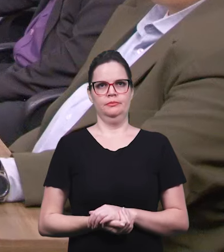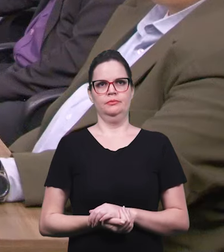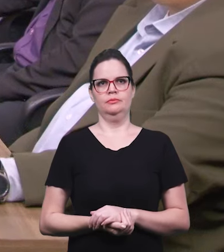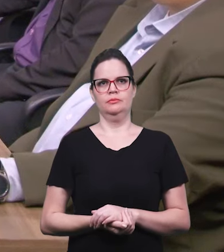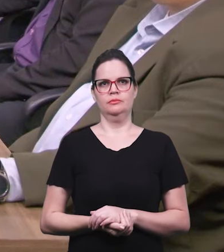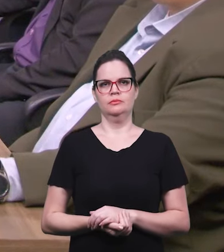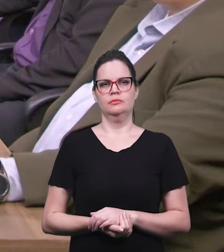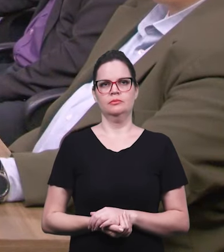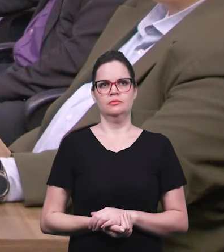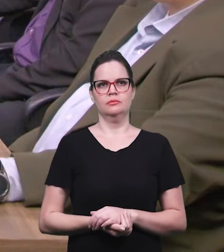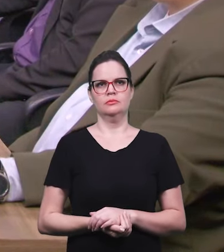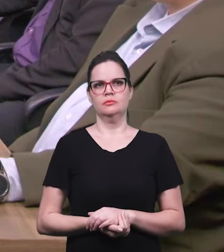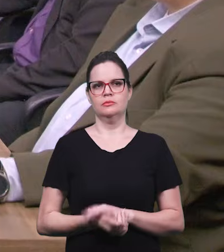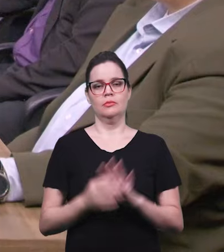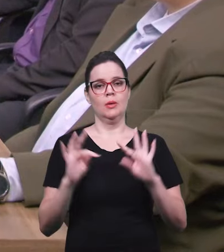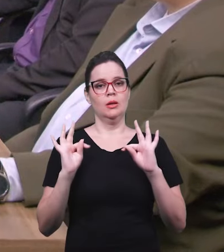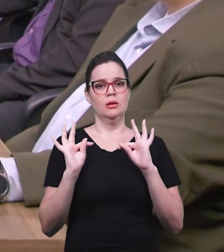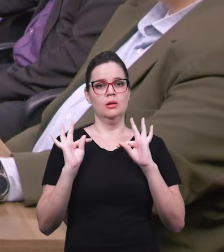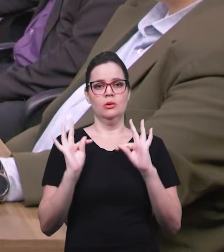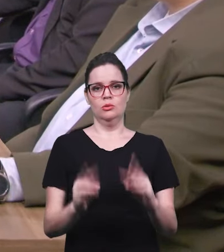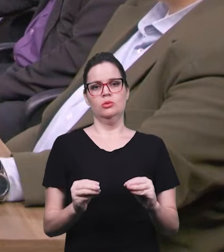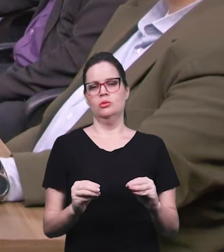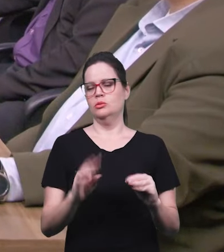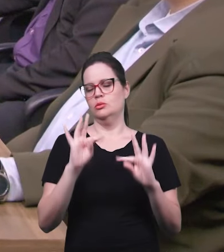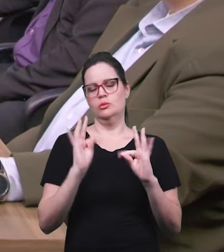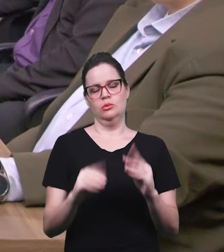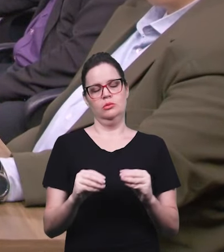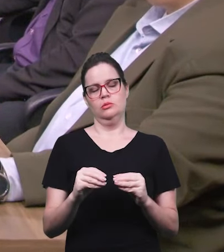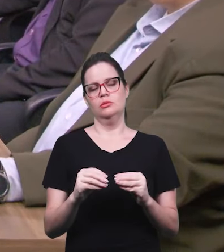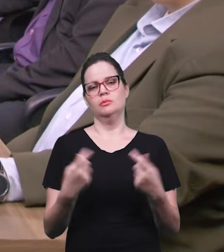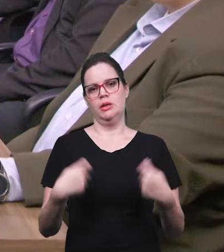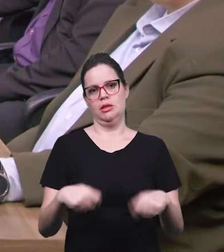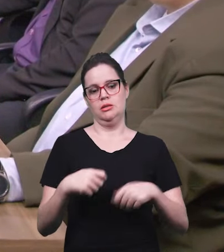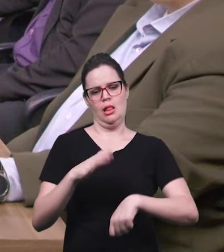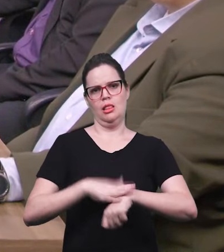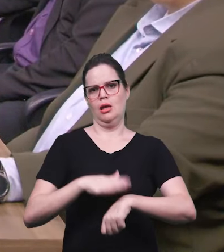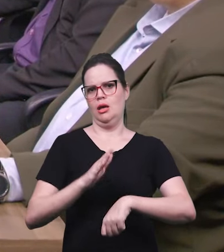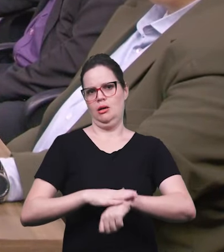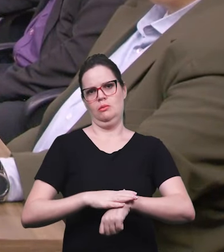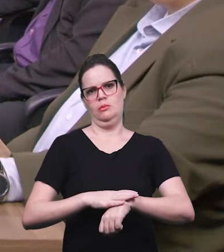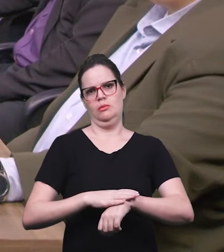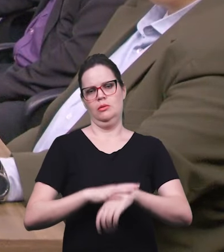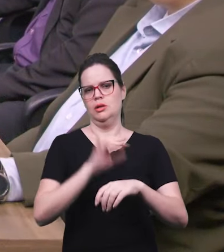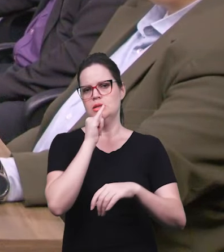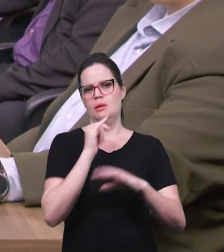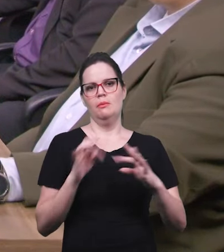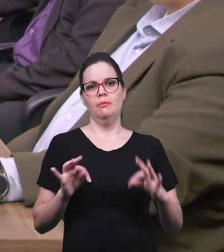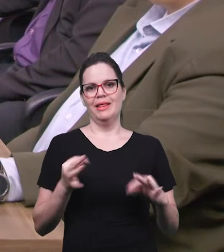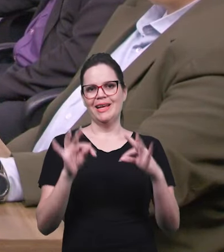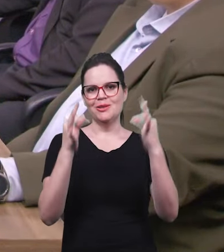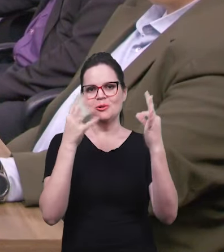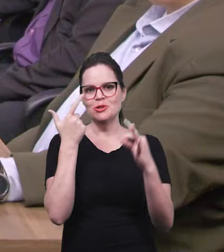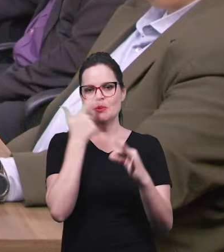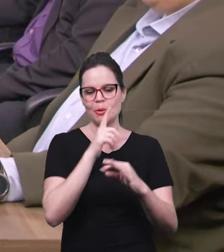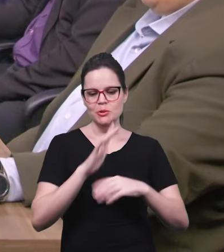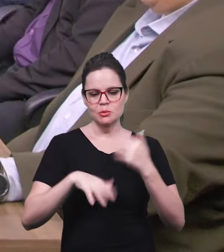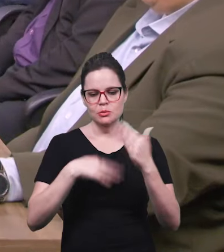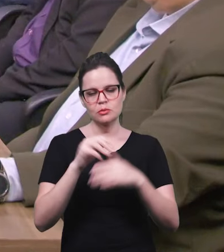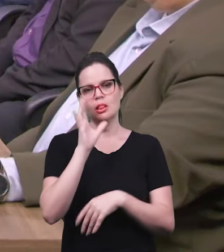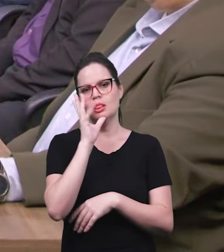nesse cenário. Isso tudo envolve tempo, tecnologia, né? Então está muito...